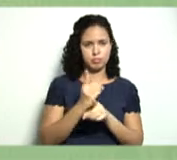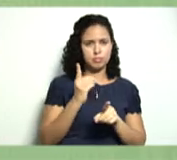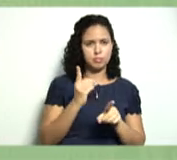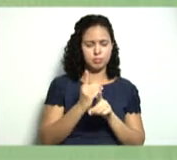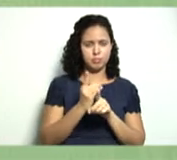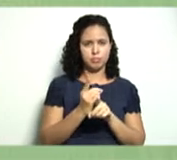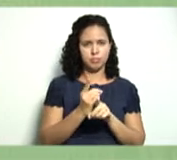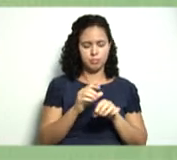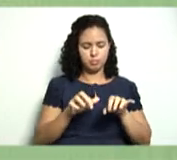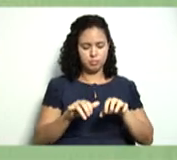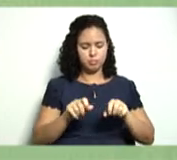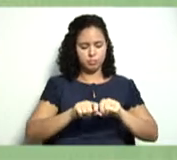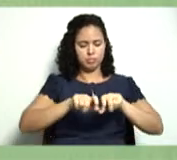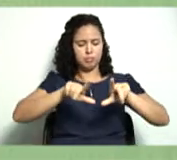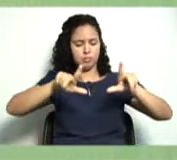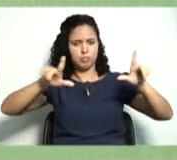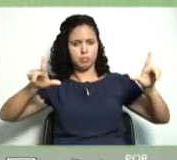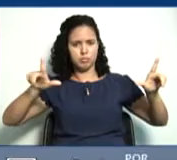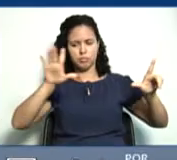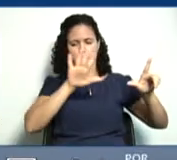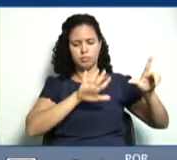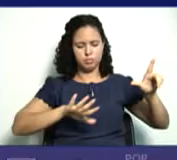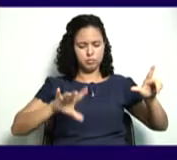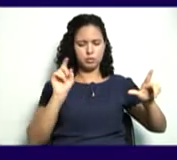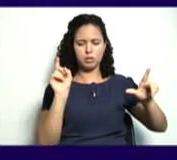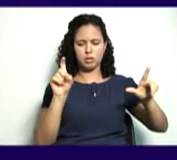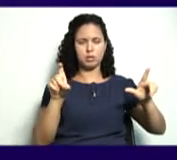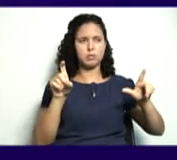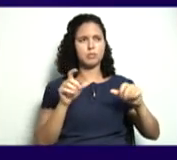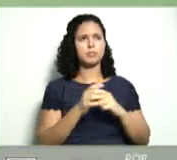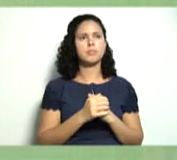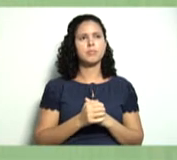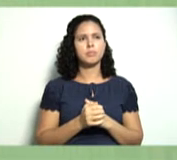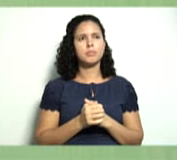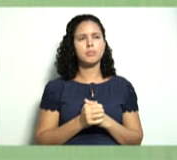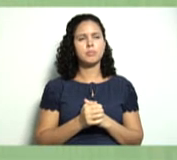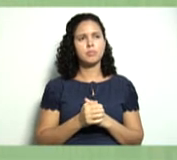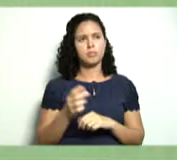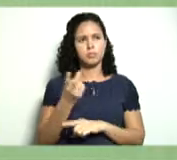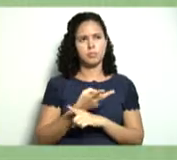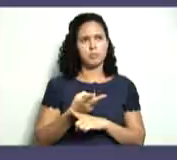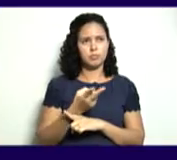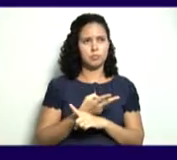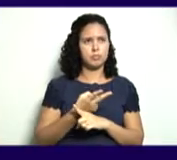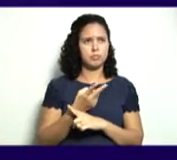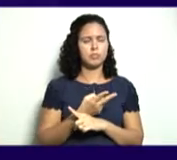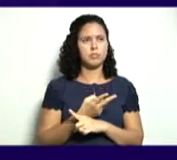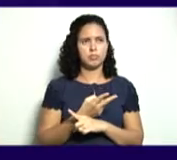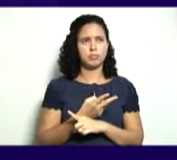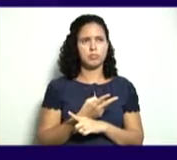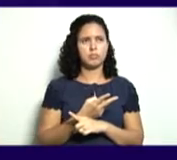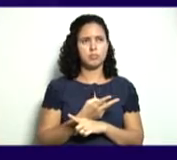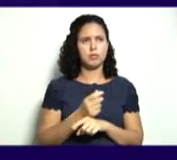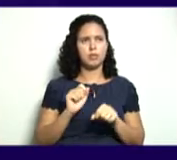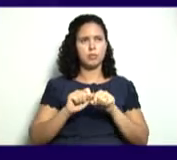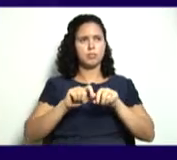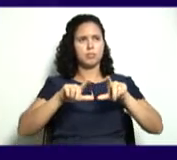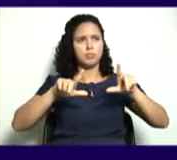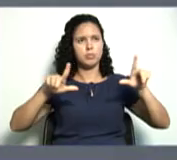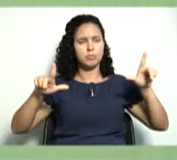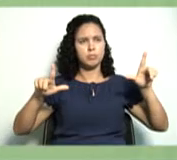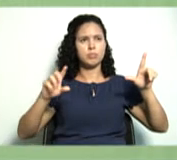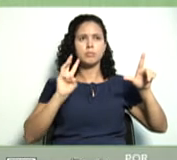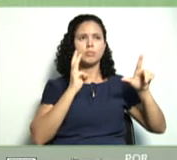certo então vou mostrar aqui pra vocês a para você buscar é só clicar aqui